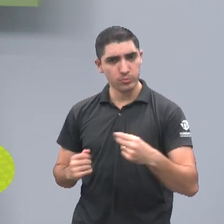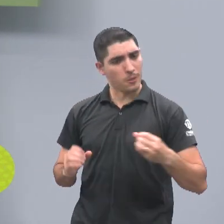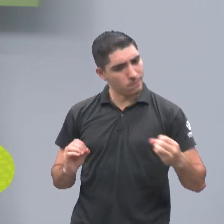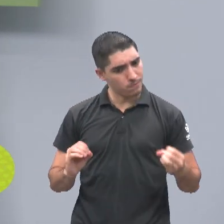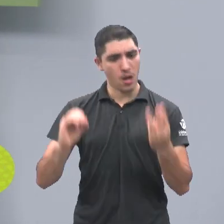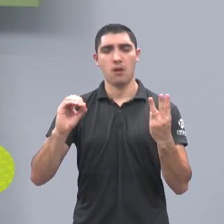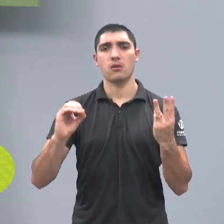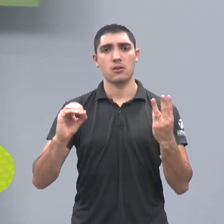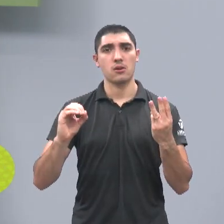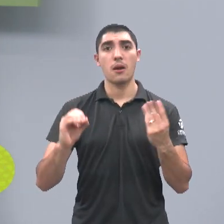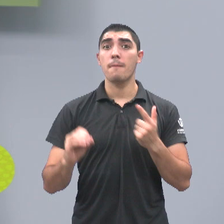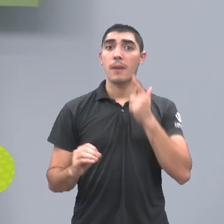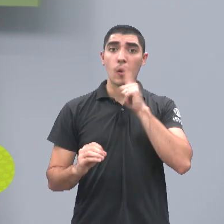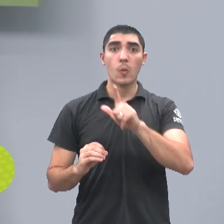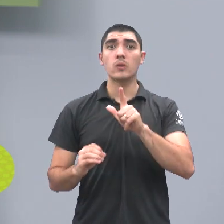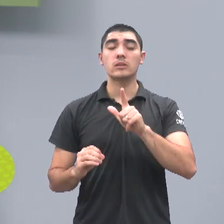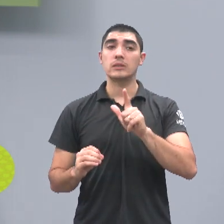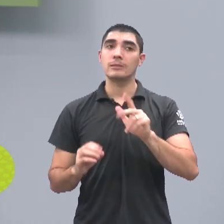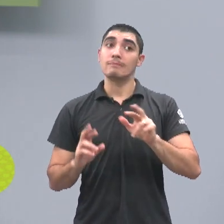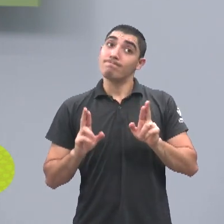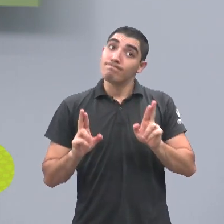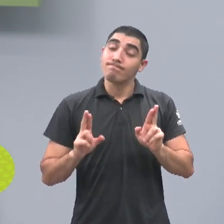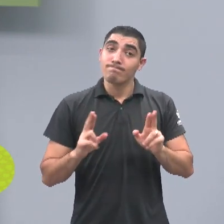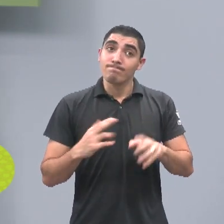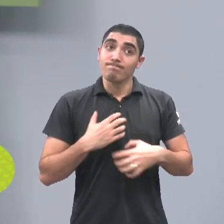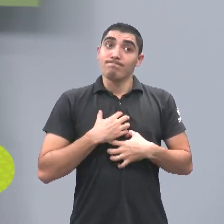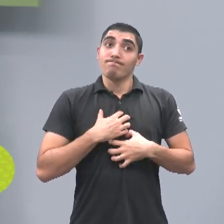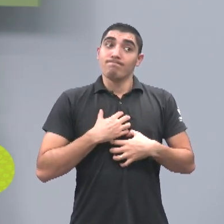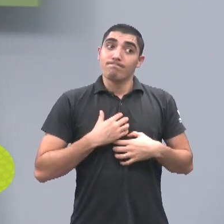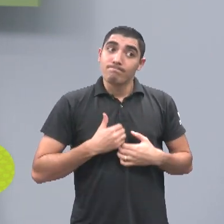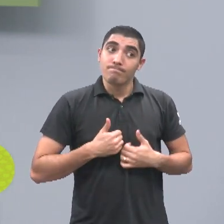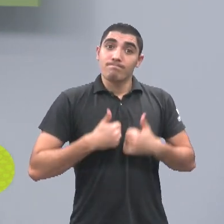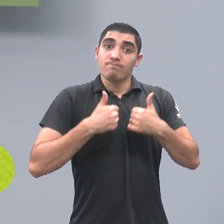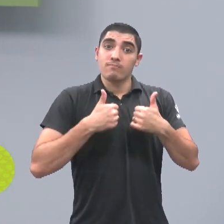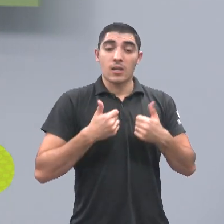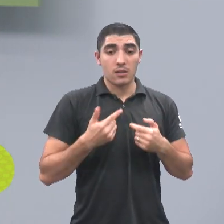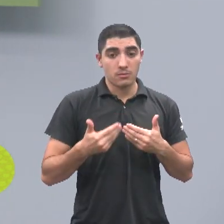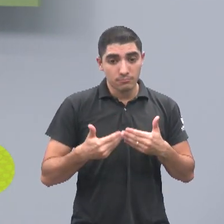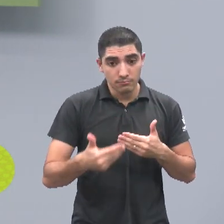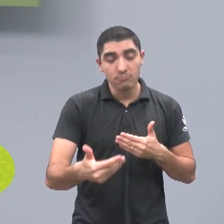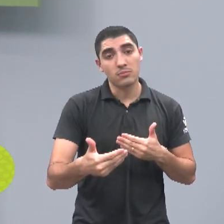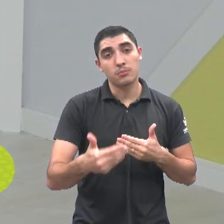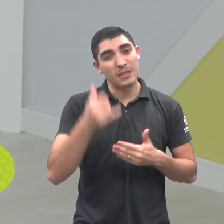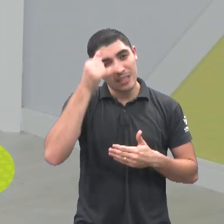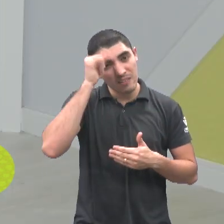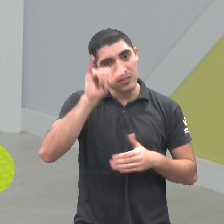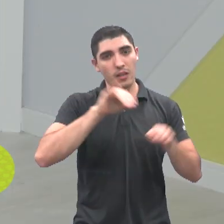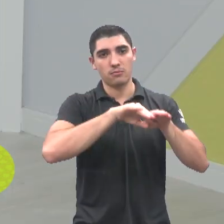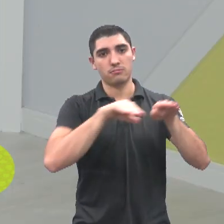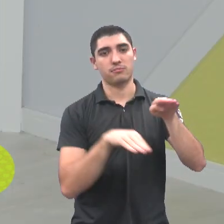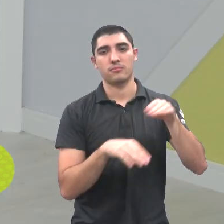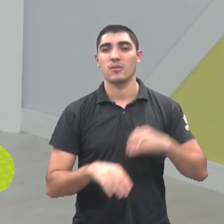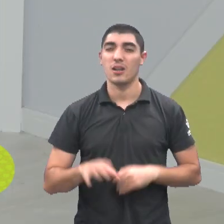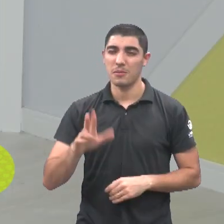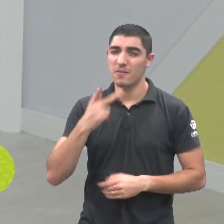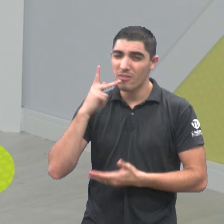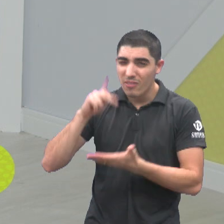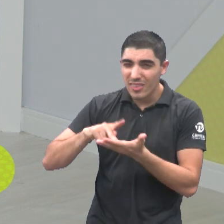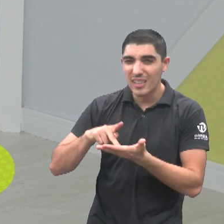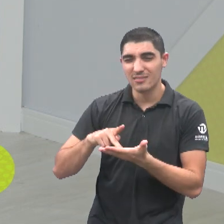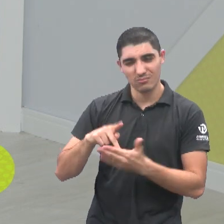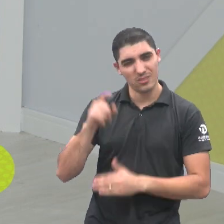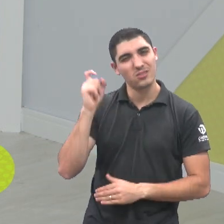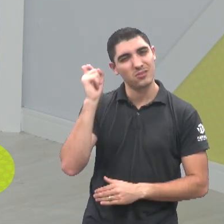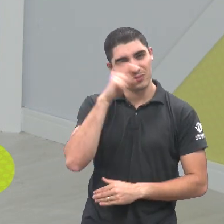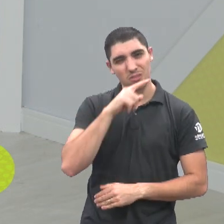bem, para tentar ganhar uma moral aí para essa reta final de campeonato e tentar fugir do rebaixamento. Mas convenhamos, está muito difícil, né? Matheus, coloca